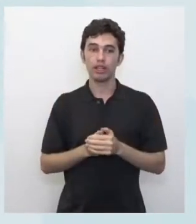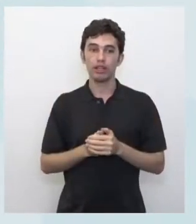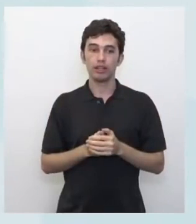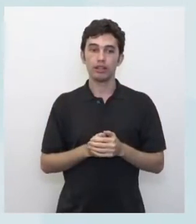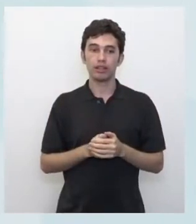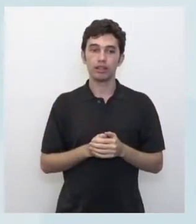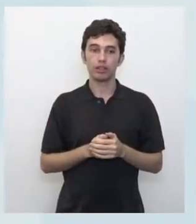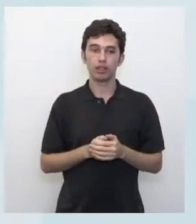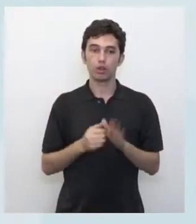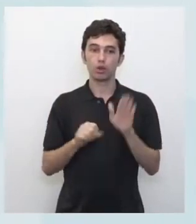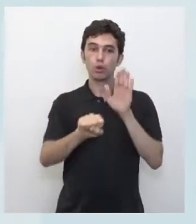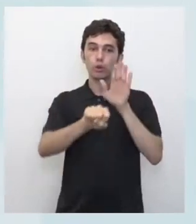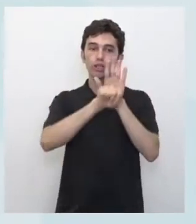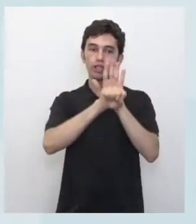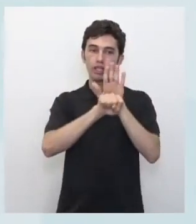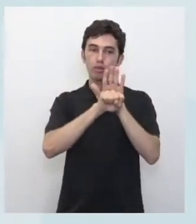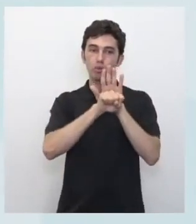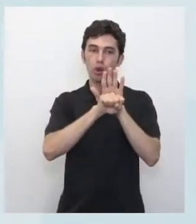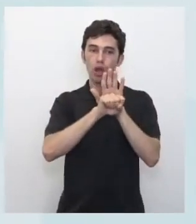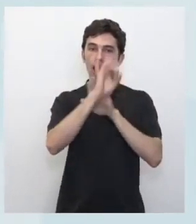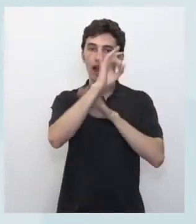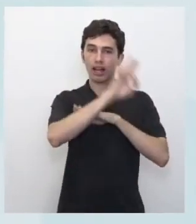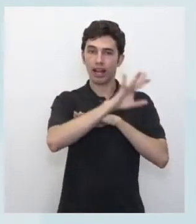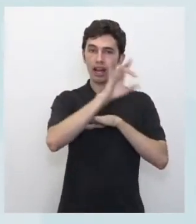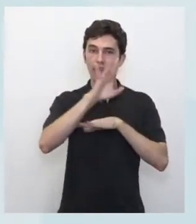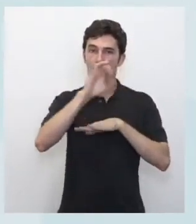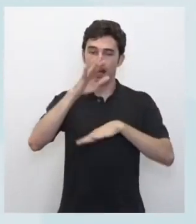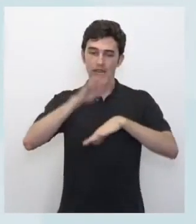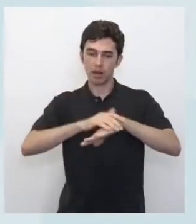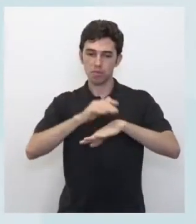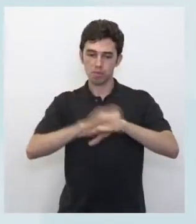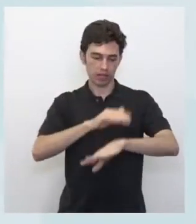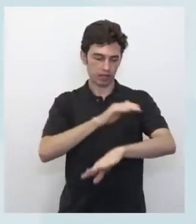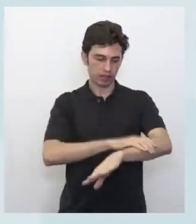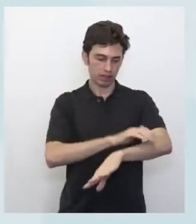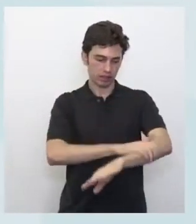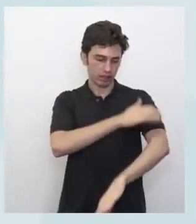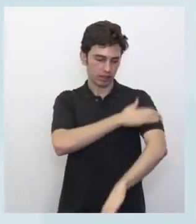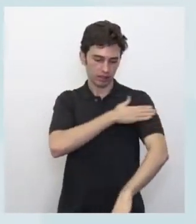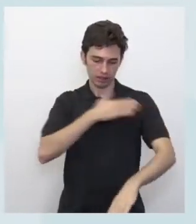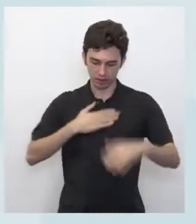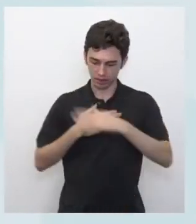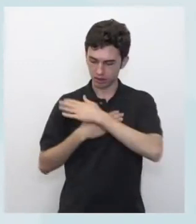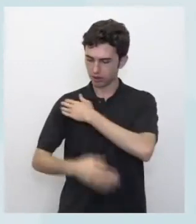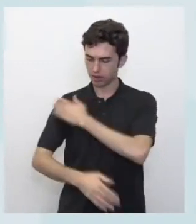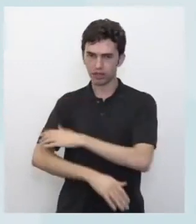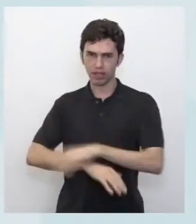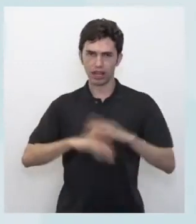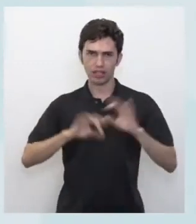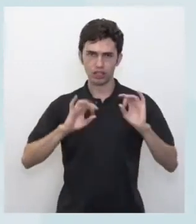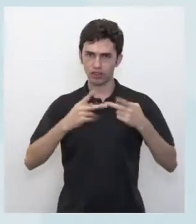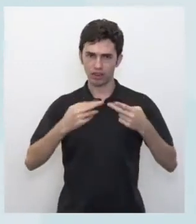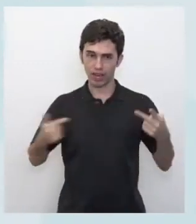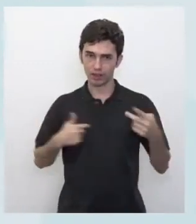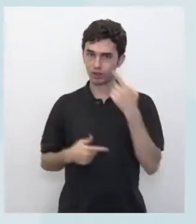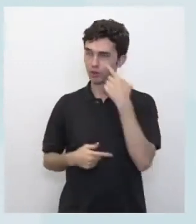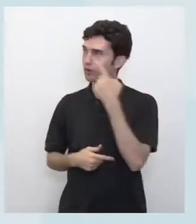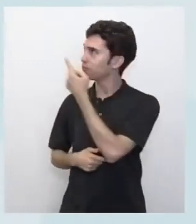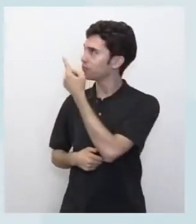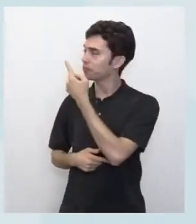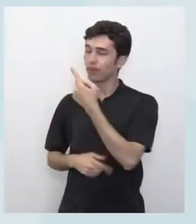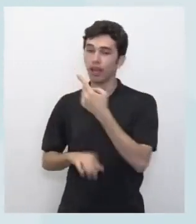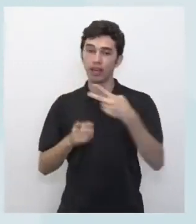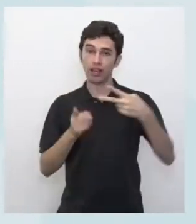justamente os símbolos equivalentes a cada parte do corpo do dançarino. Já no slide de baixo, a gente está vendo a questão das direções do